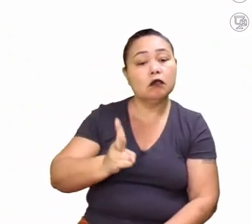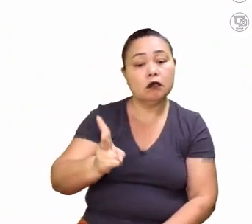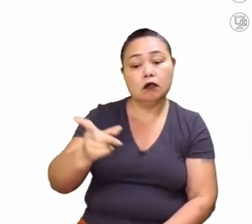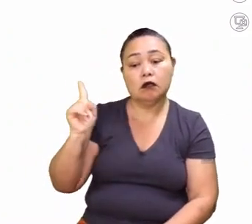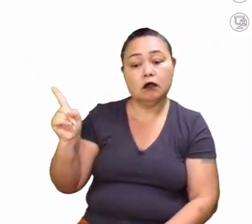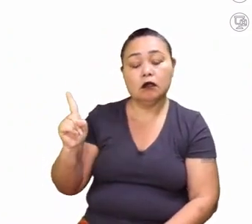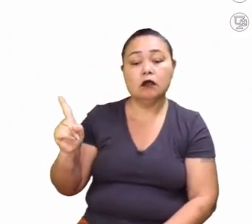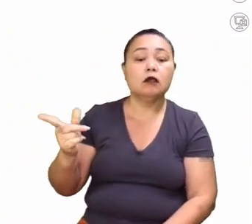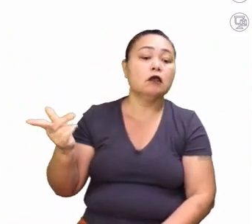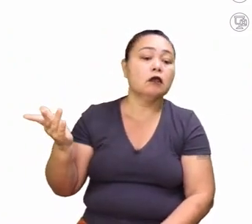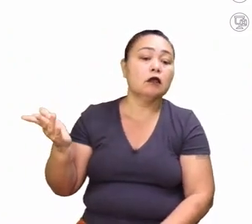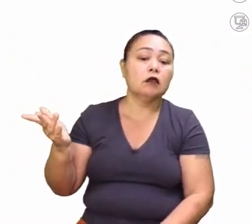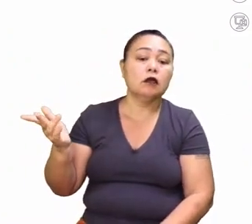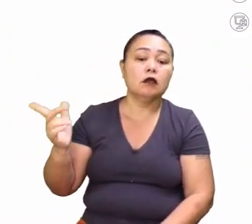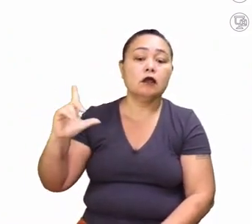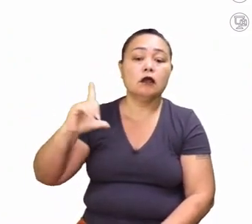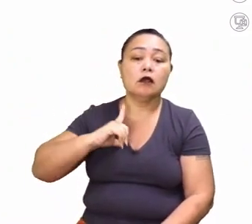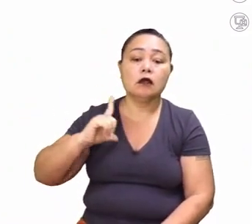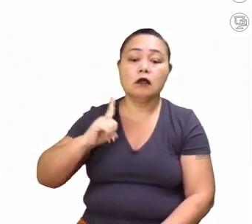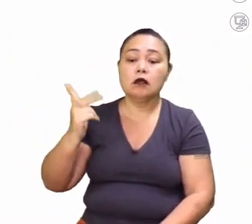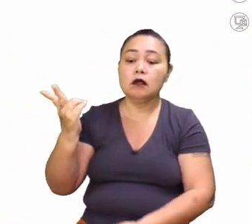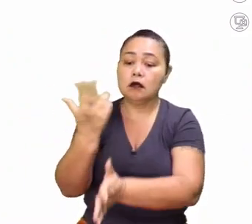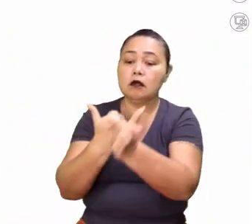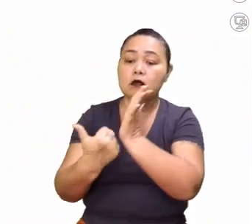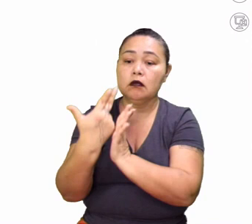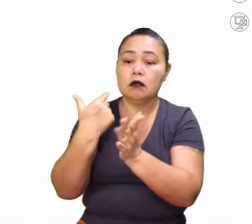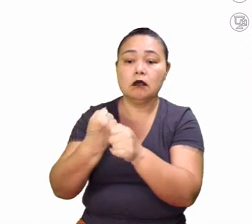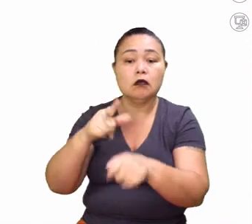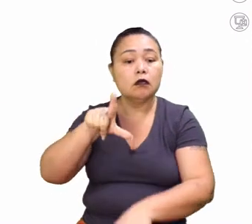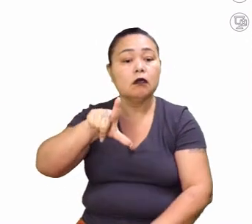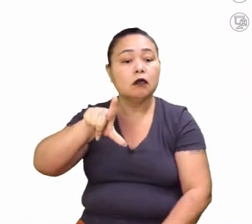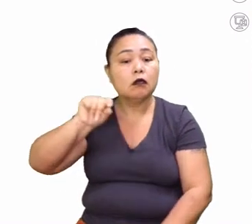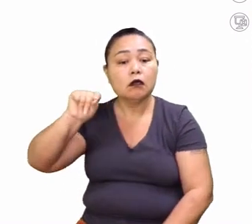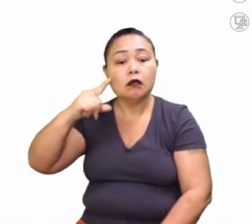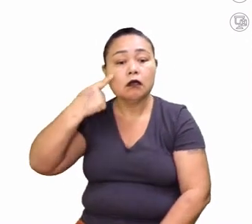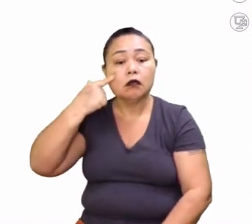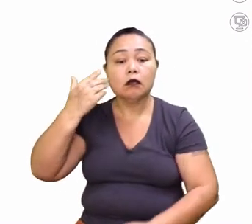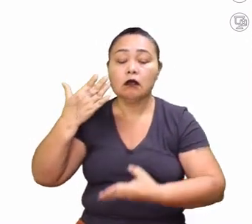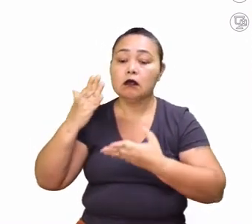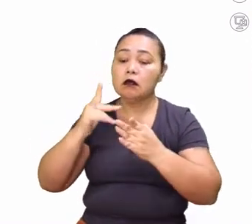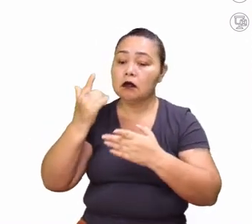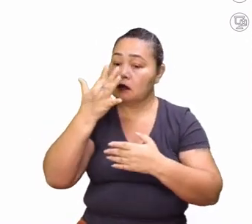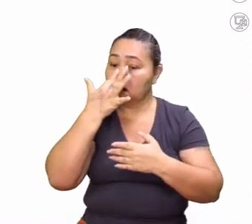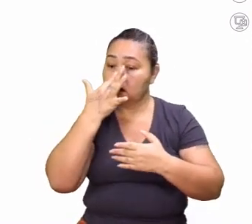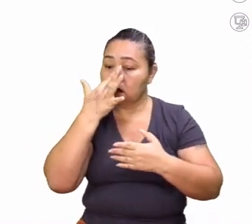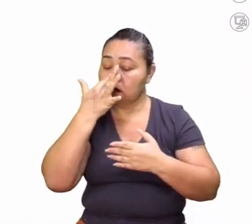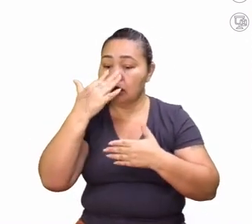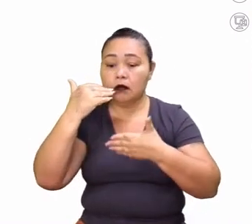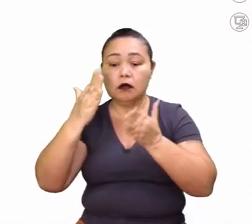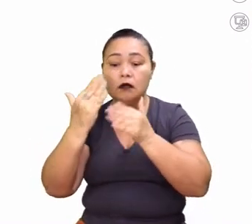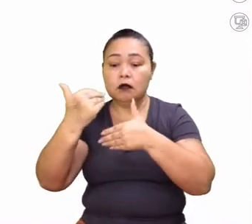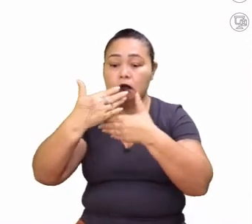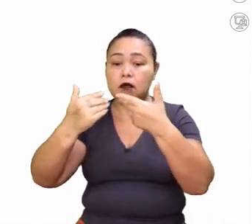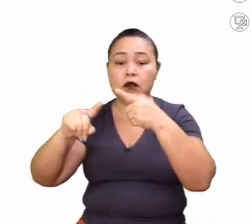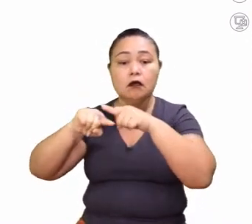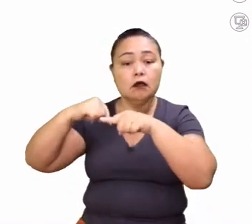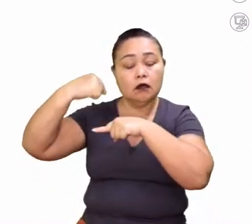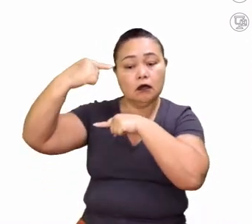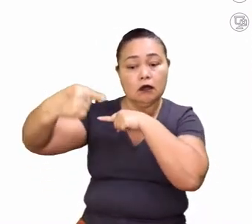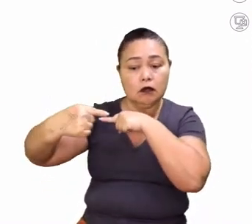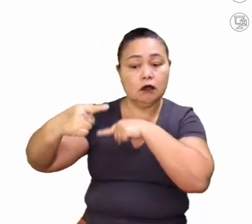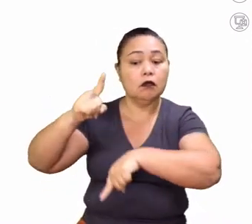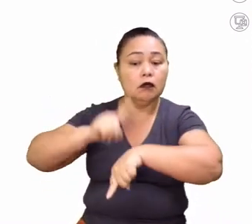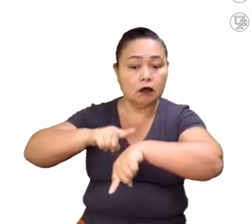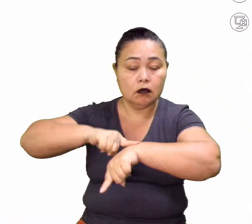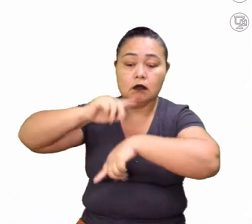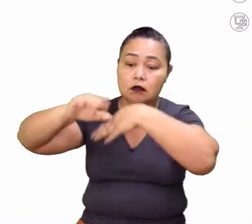seria complicado né qu das configurações abaixo é mais provável de ser observado para um arranjo de tijolo com passar do tempo com o